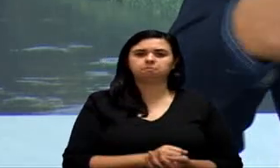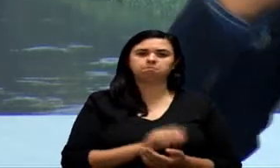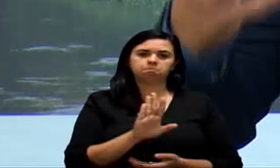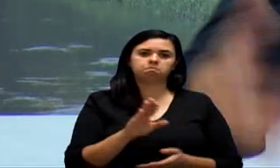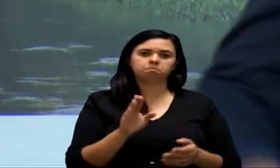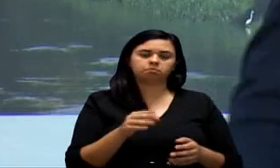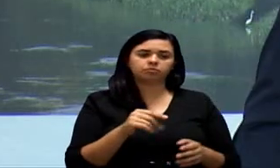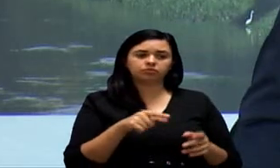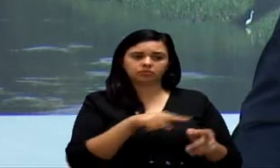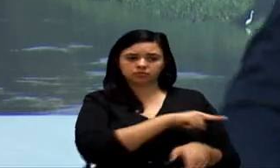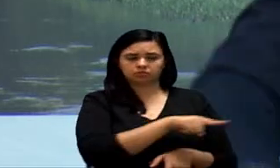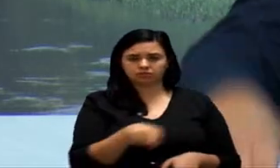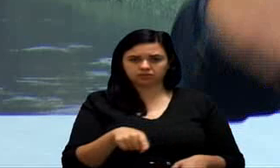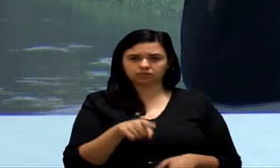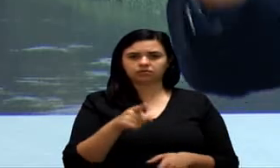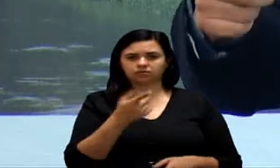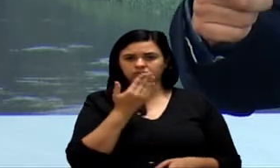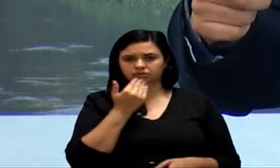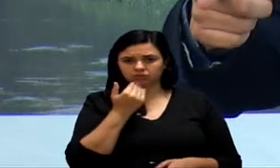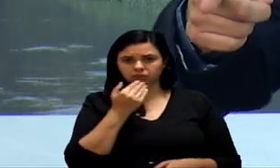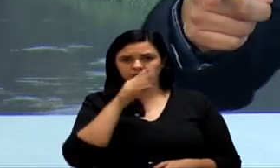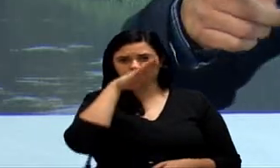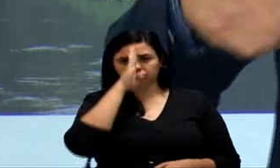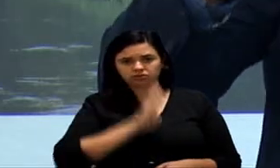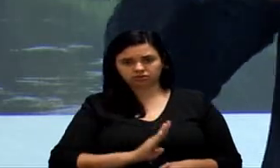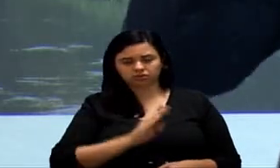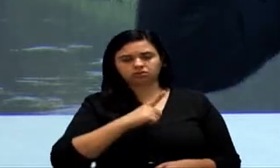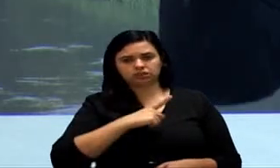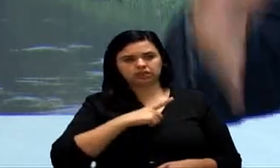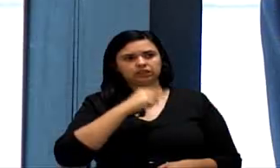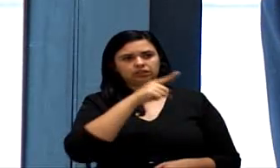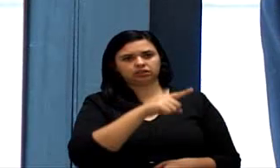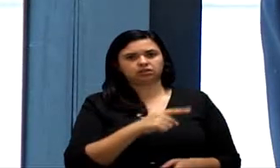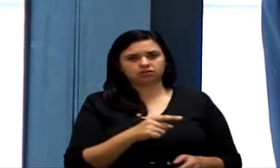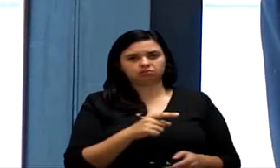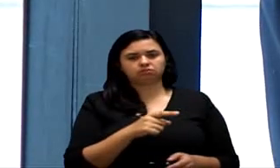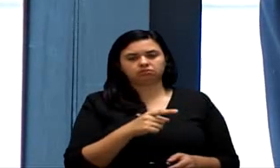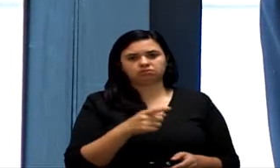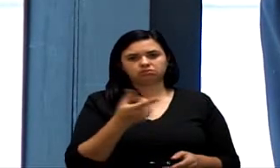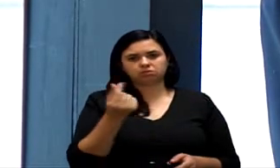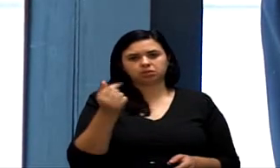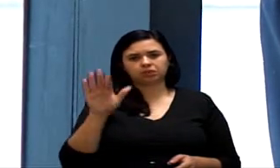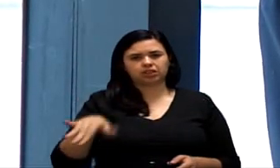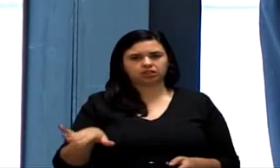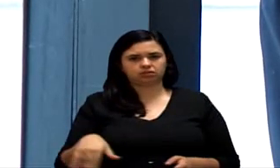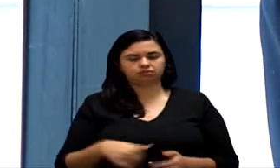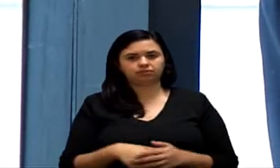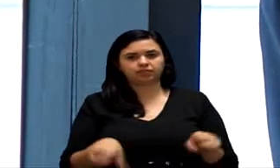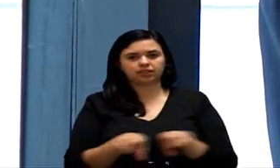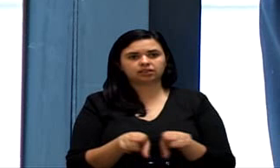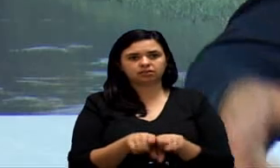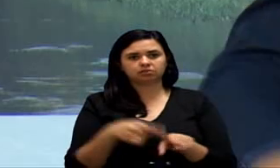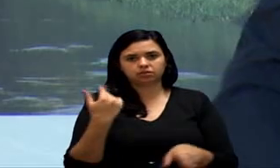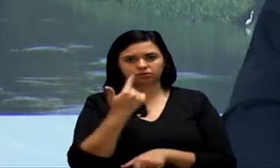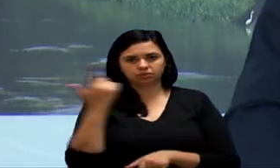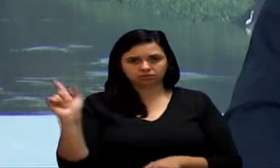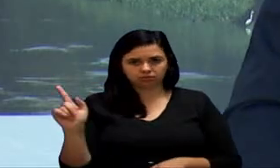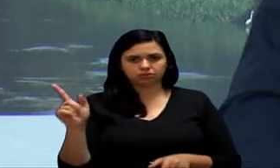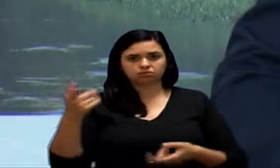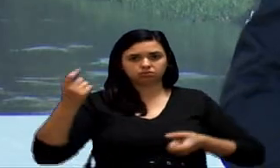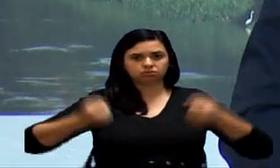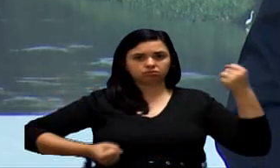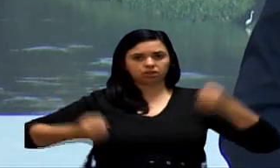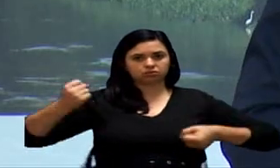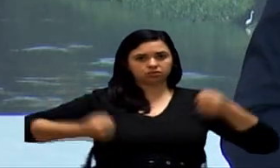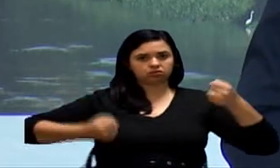Como Sorocaba é muito grande, solicitei, Péricles, o Bom Prato móvel. Esse já vai vir o mais rápido possível.